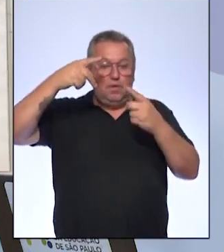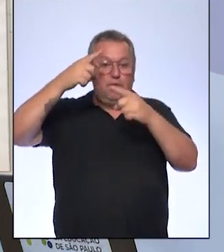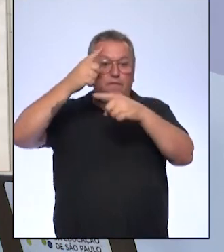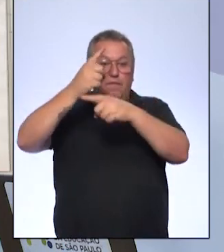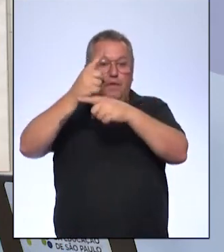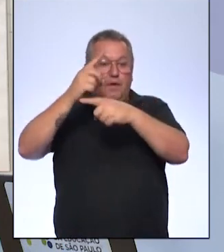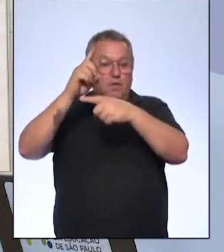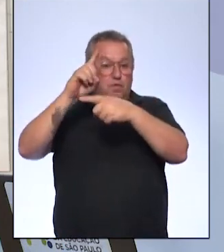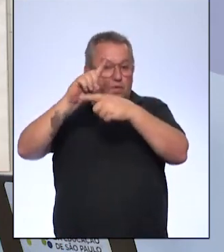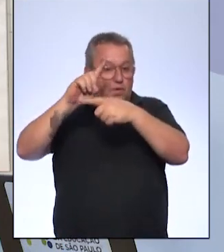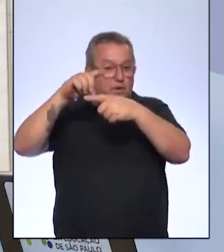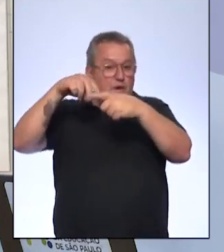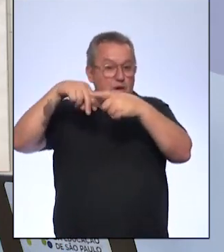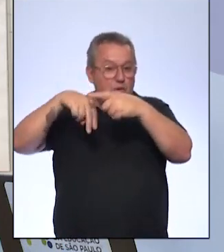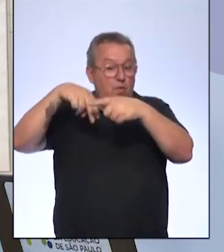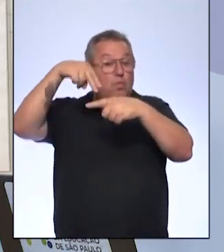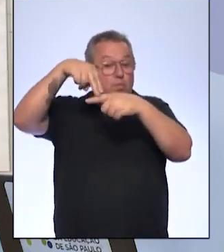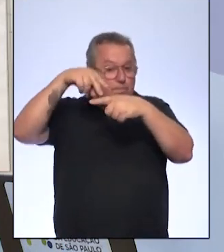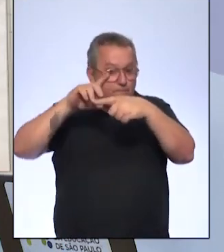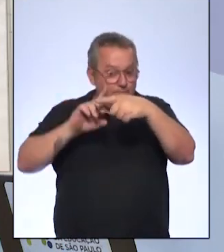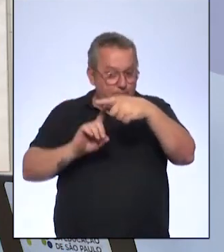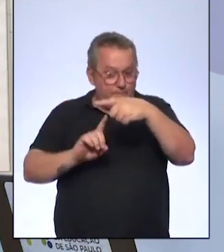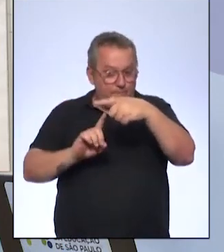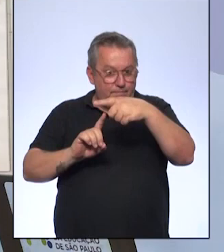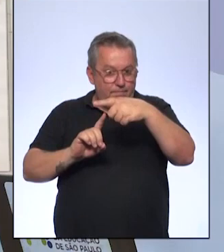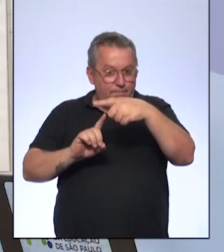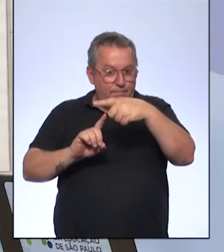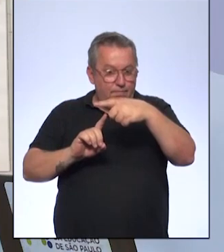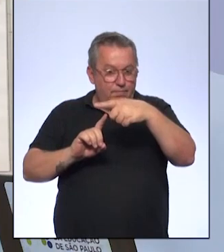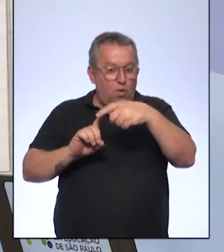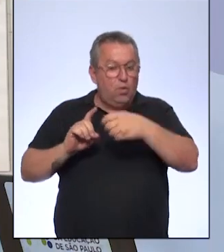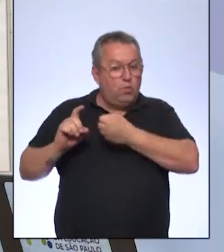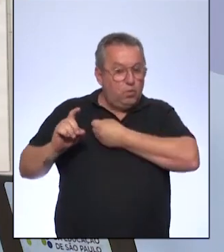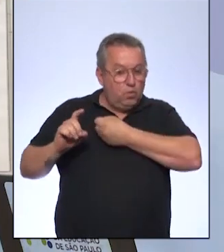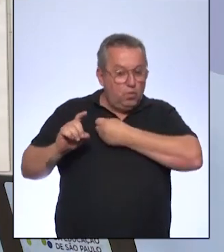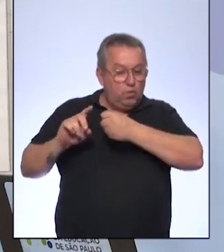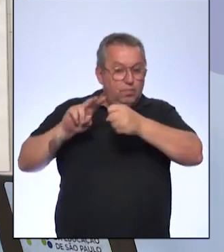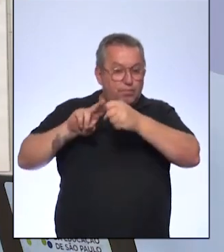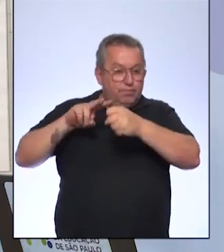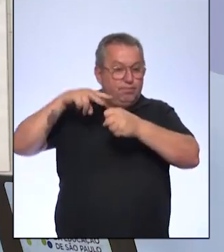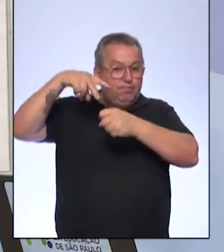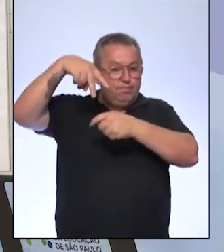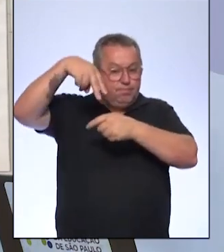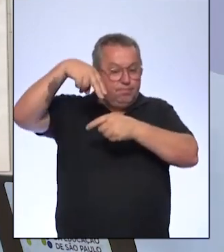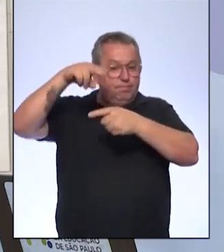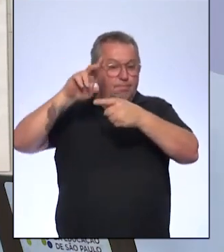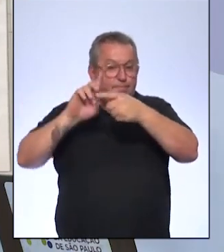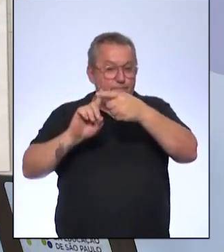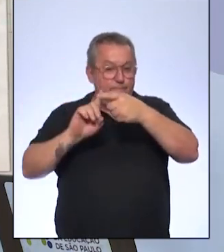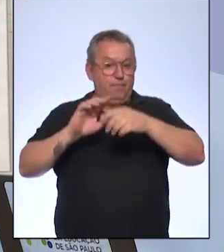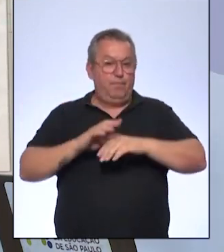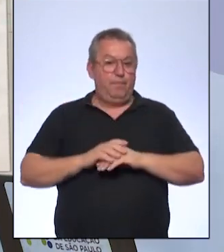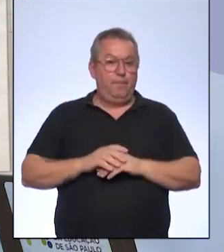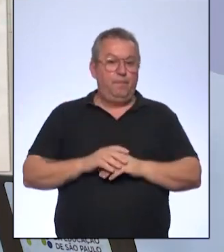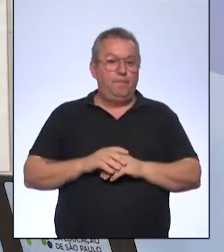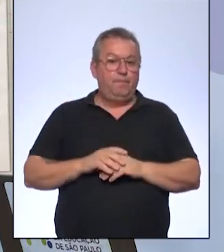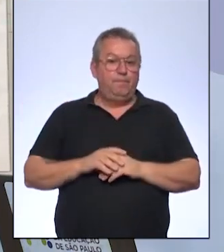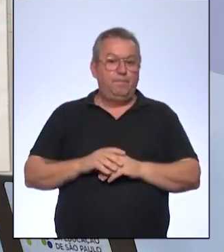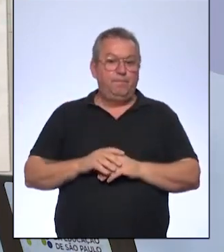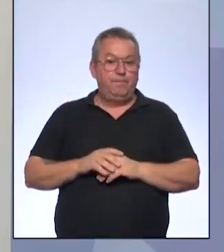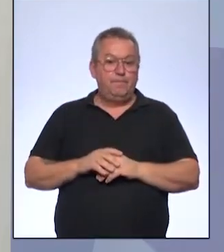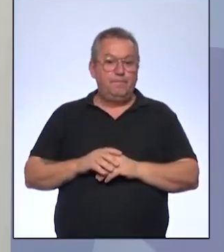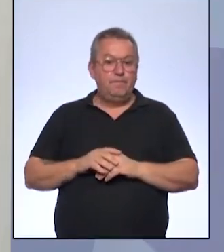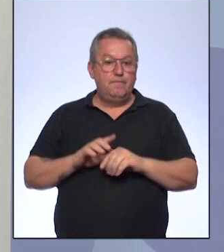fracionário. Tudo bem? Então, é só uma retomada dessa relação. Qual que é essa relação?